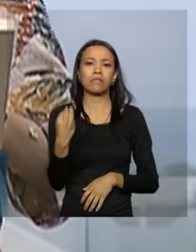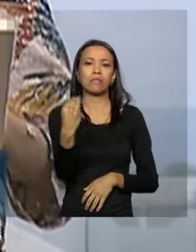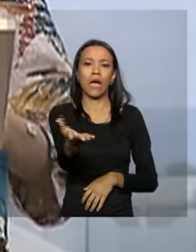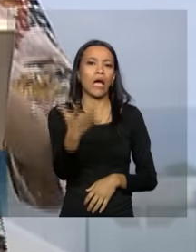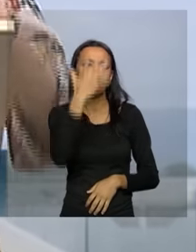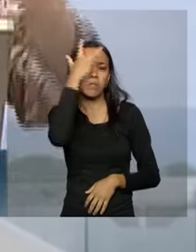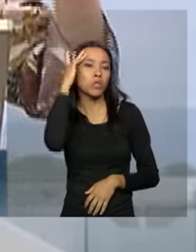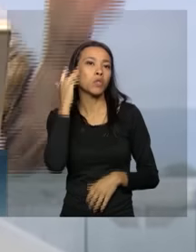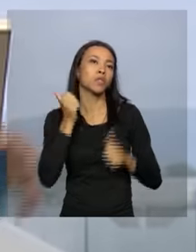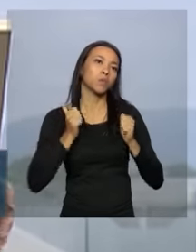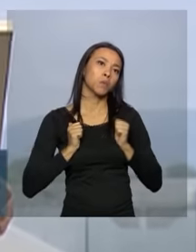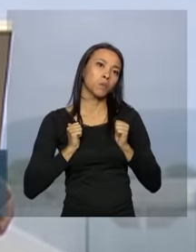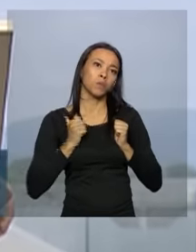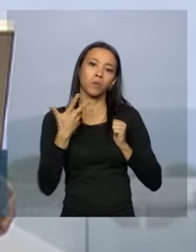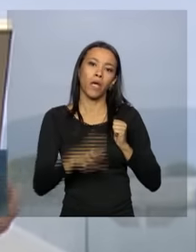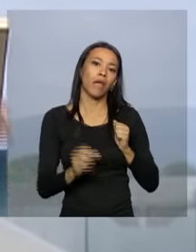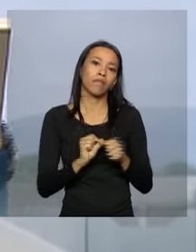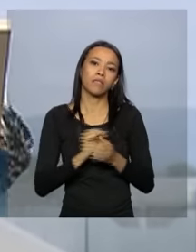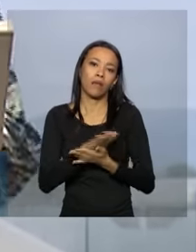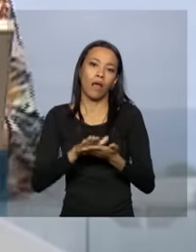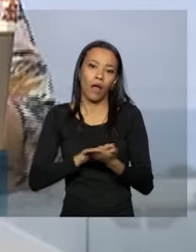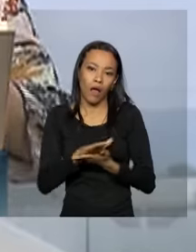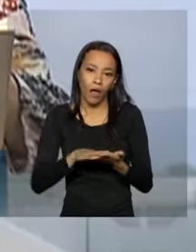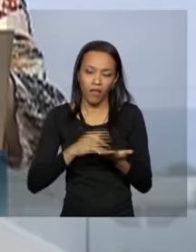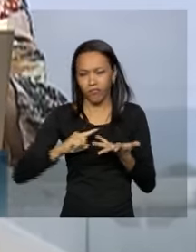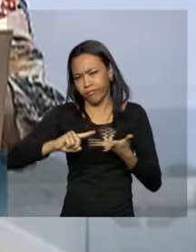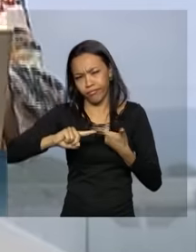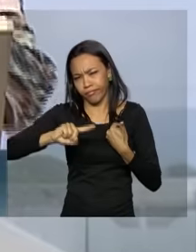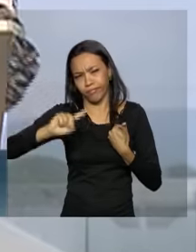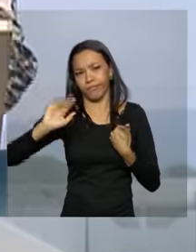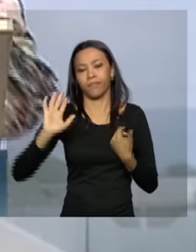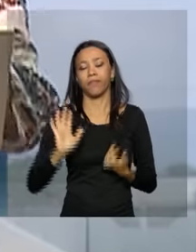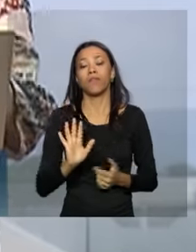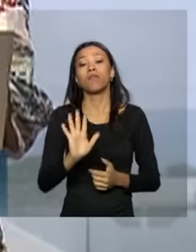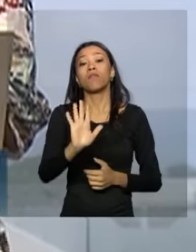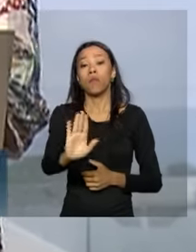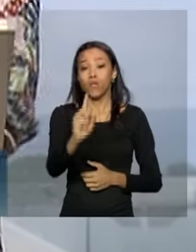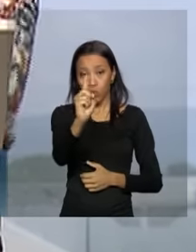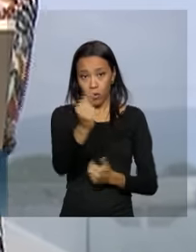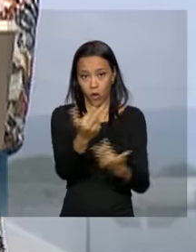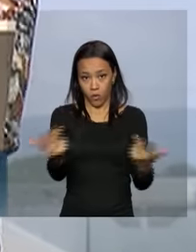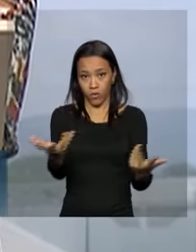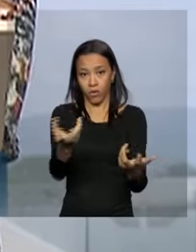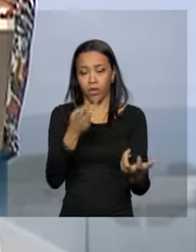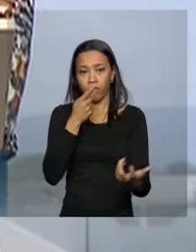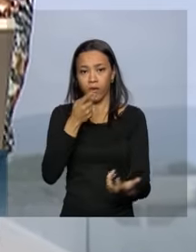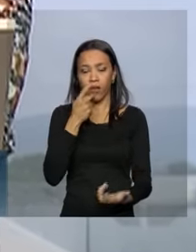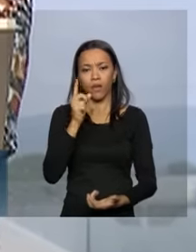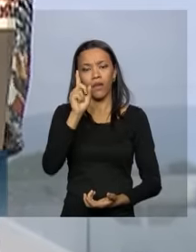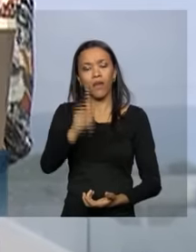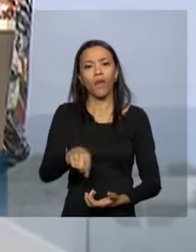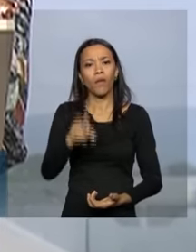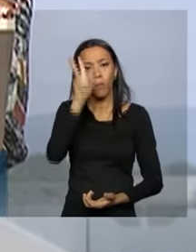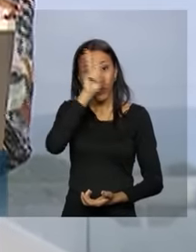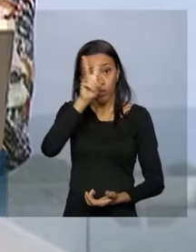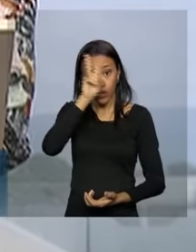pessoas se acomodam, etc. Bom, mas eu quero contar uma história, que é uma